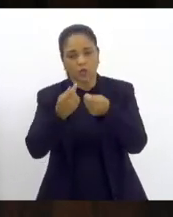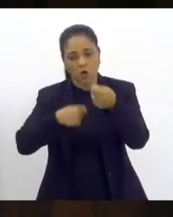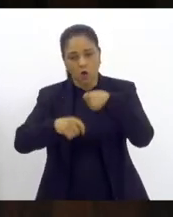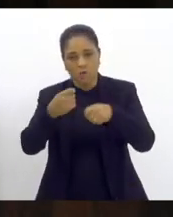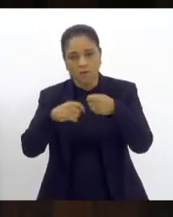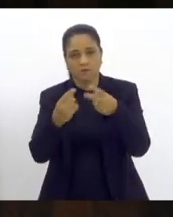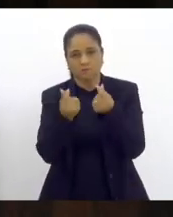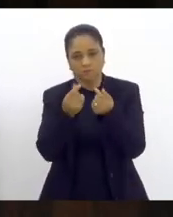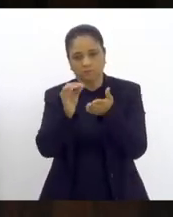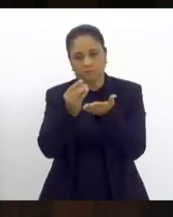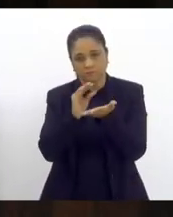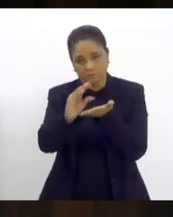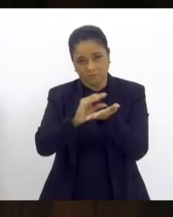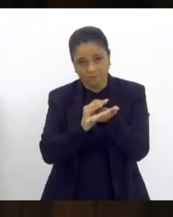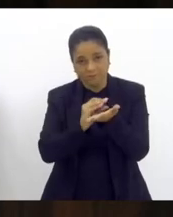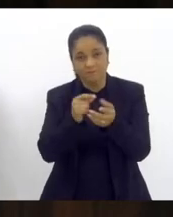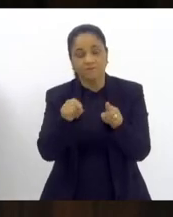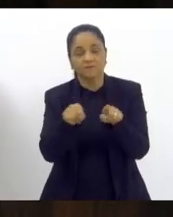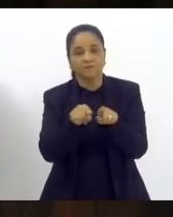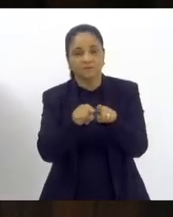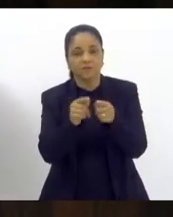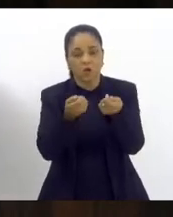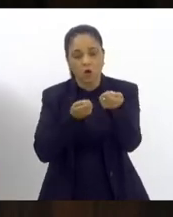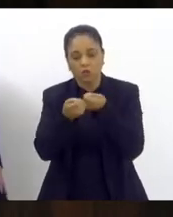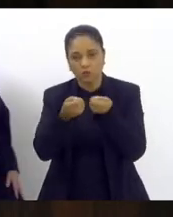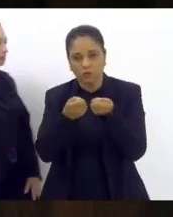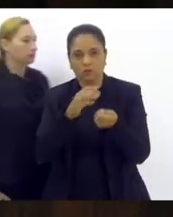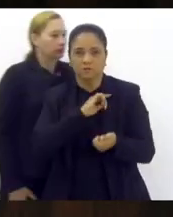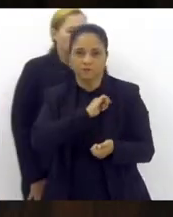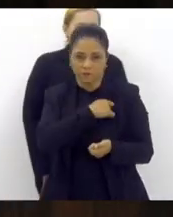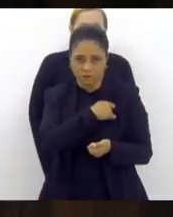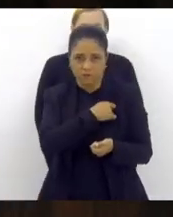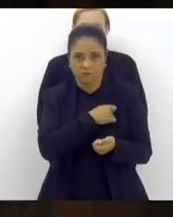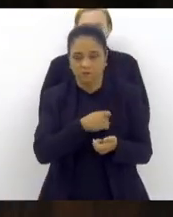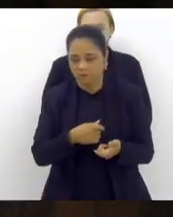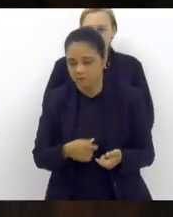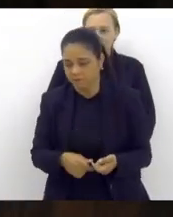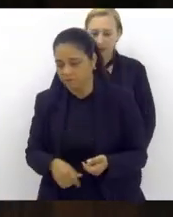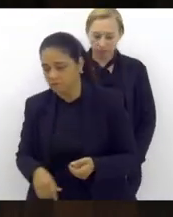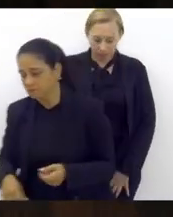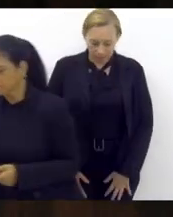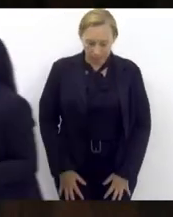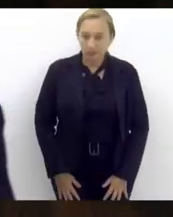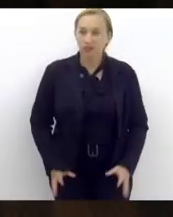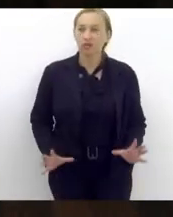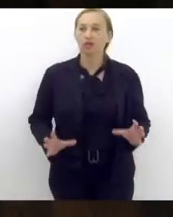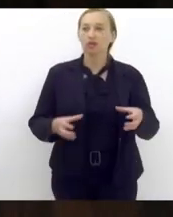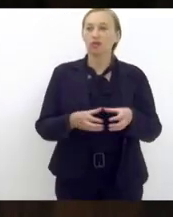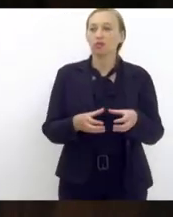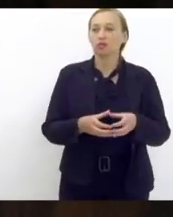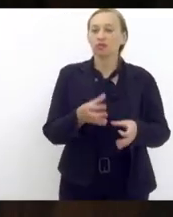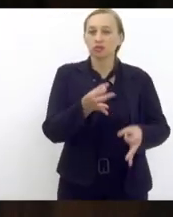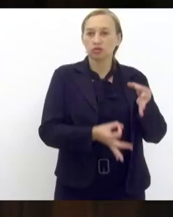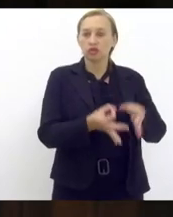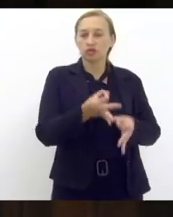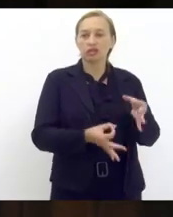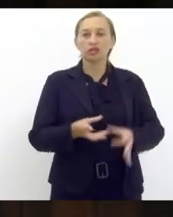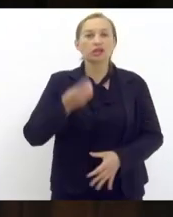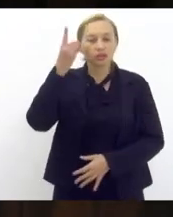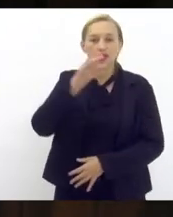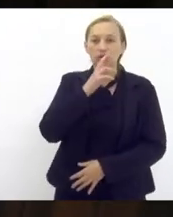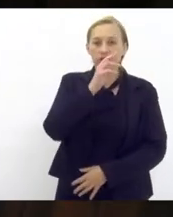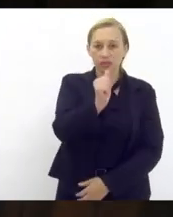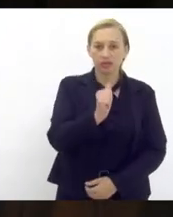finanças, fiscalização financeira e controle. Chamar para dar parecer pela Comissão de Constituição e Justiça, deputado Rodrigo